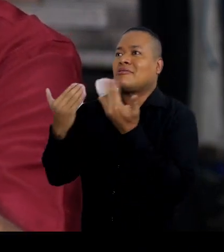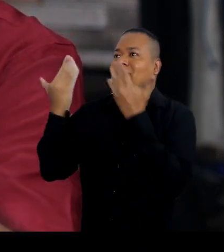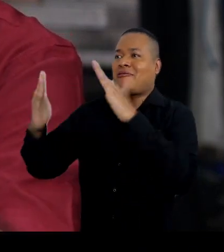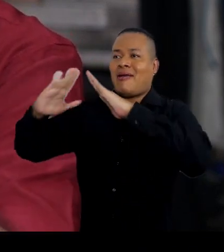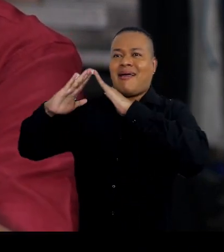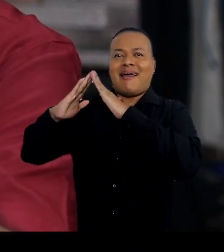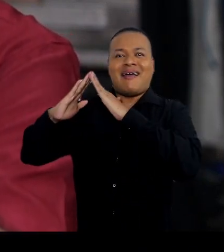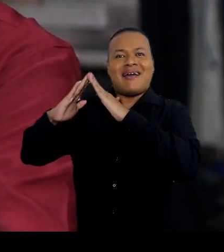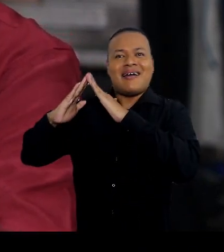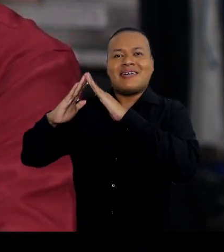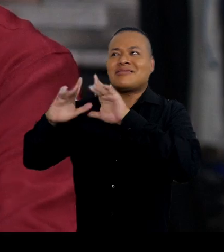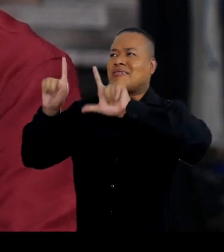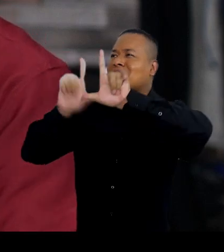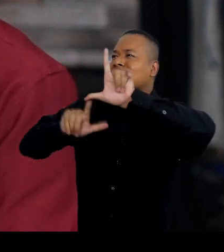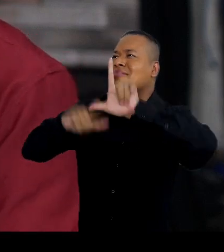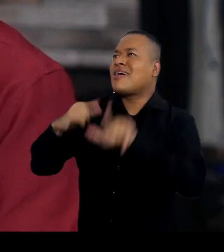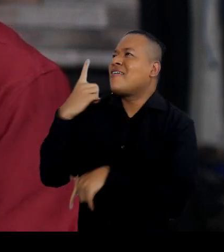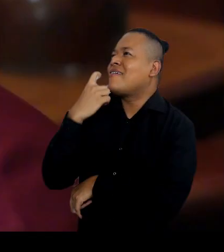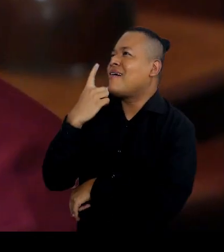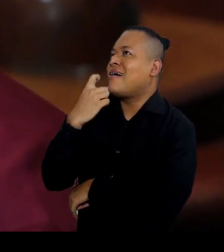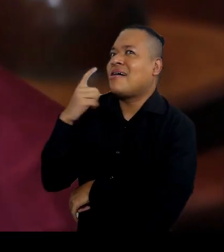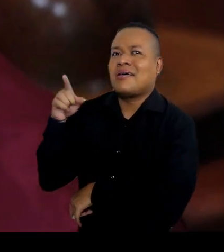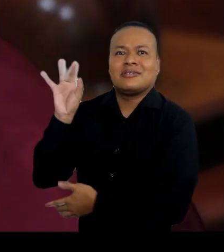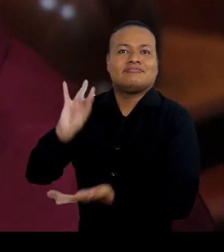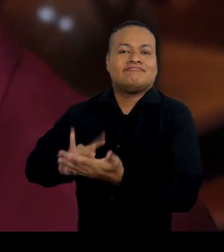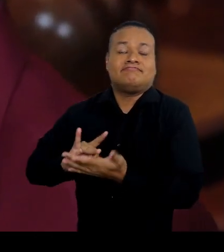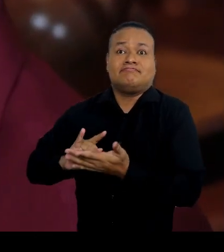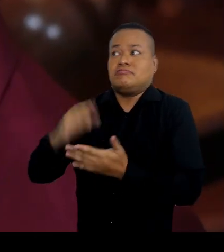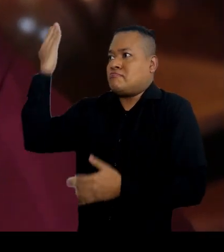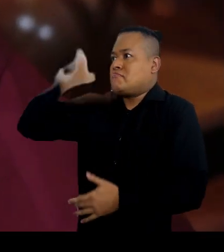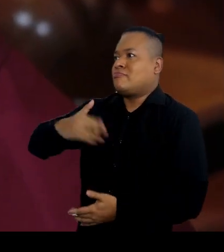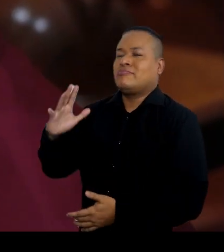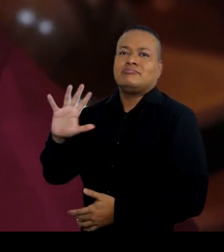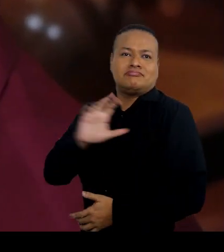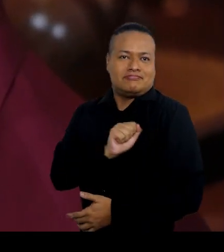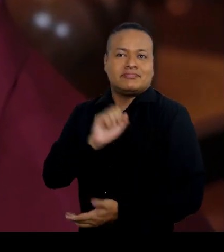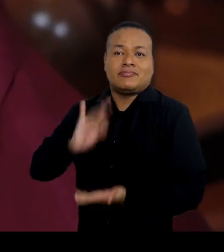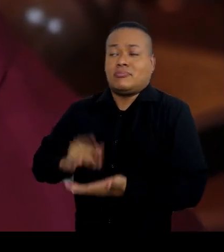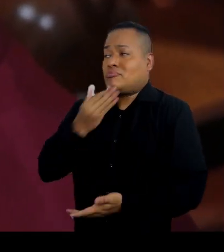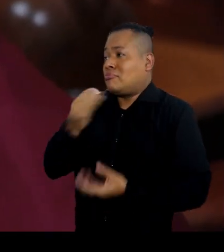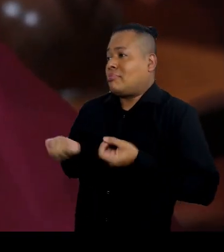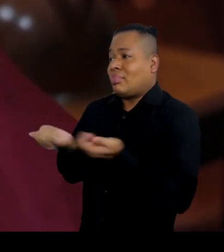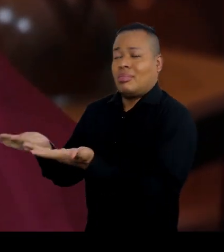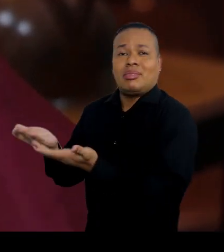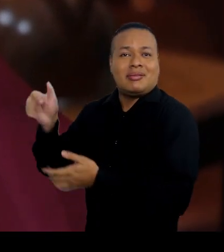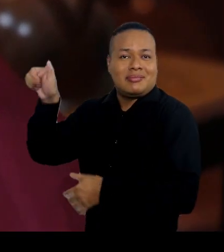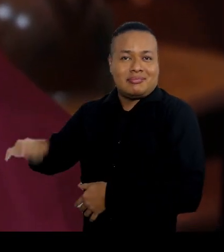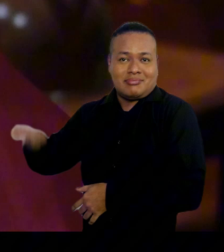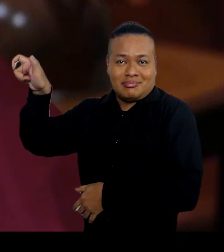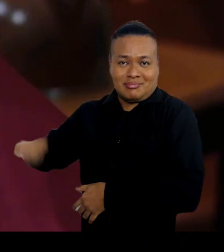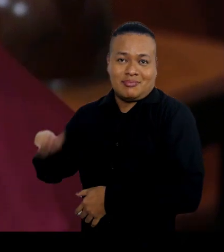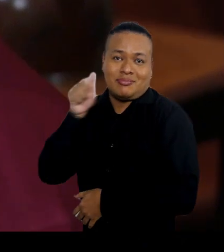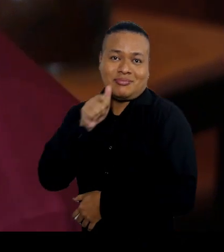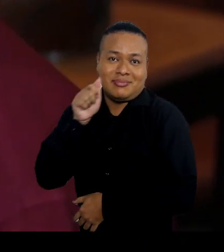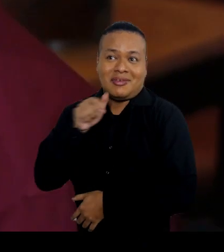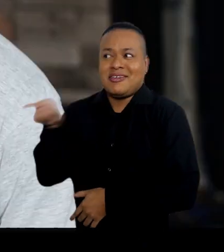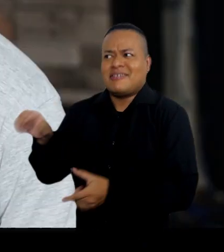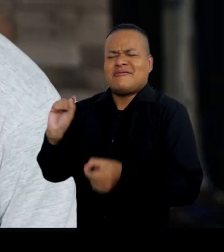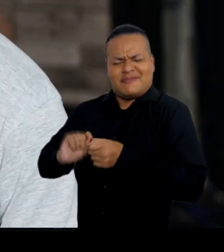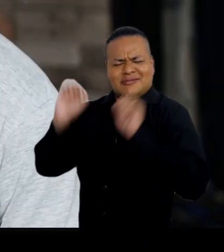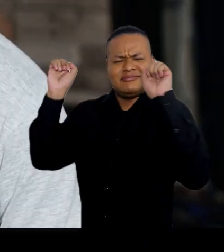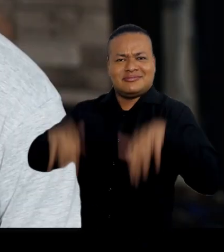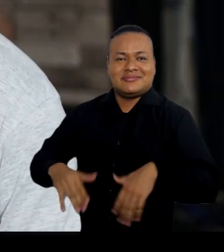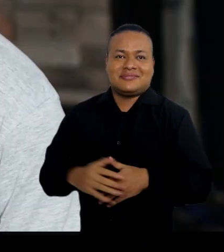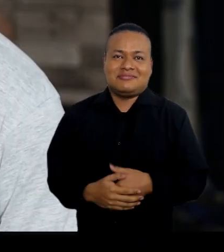sua casa, em letras vermelhas, é a maior prova de amor que um homem poderia dar para sua companheira. E esse ele fez.